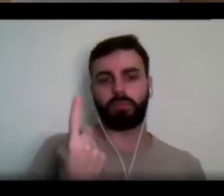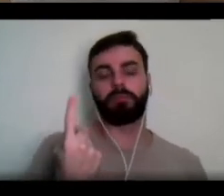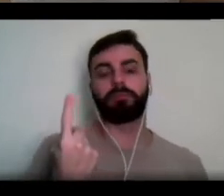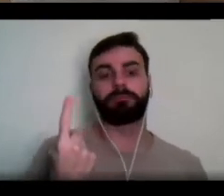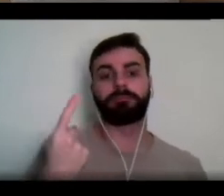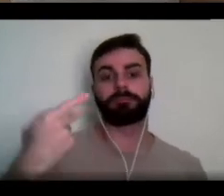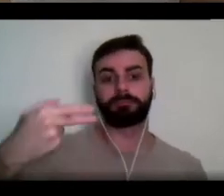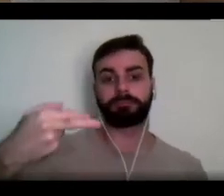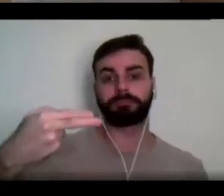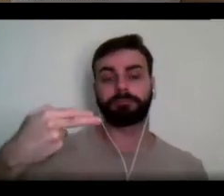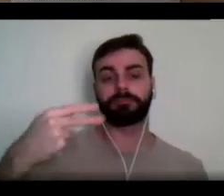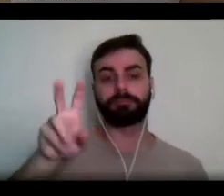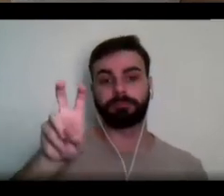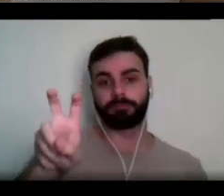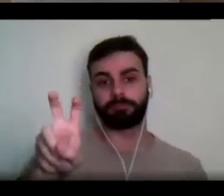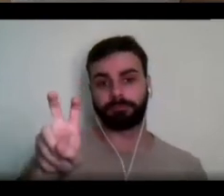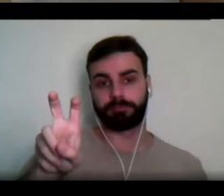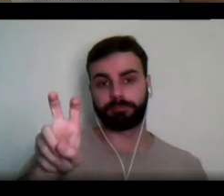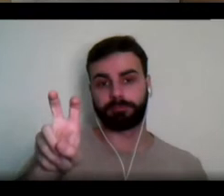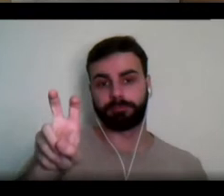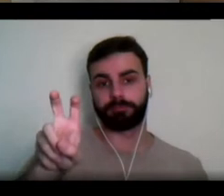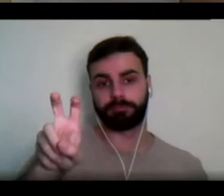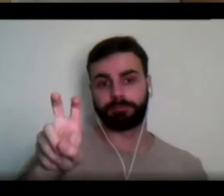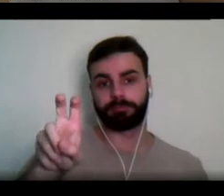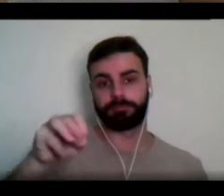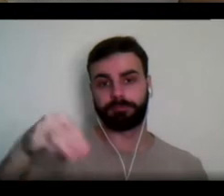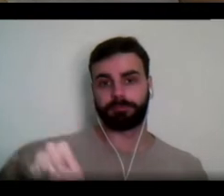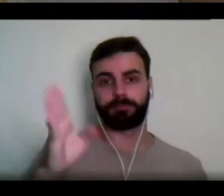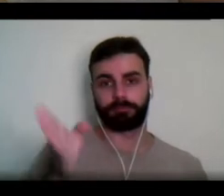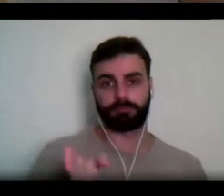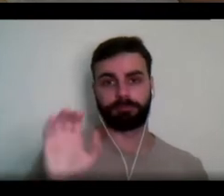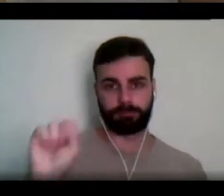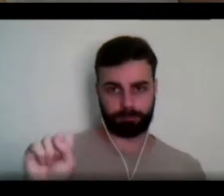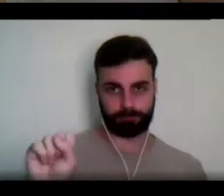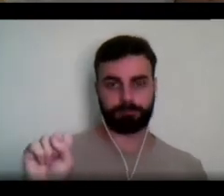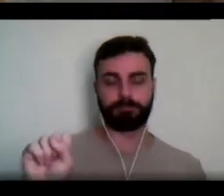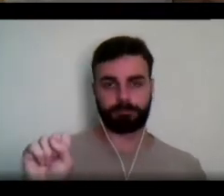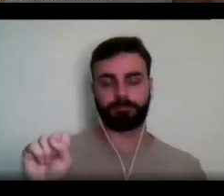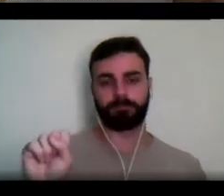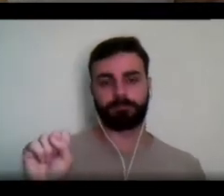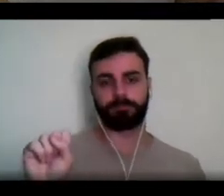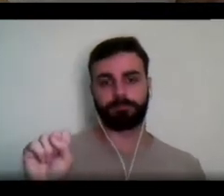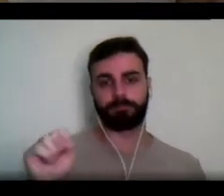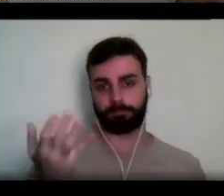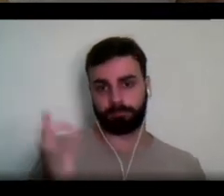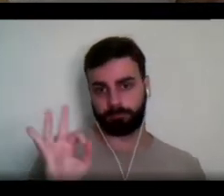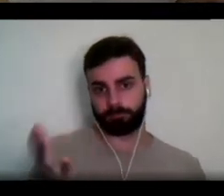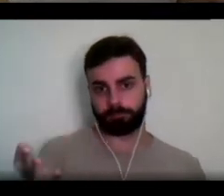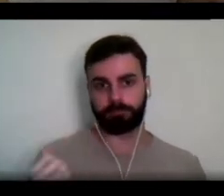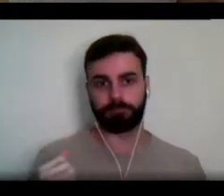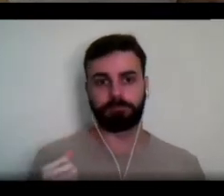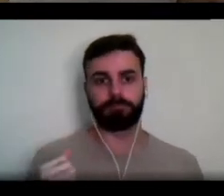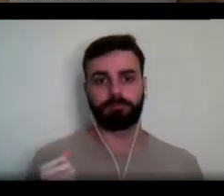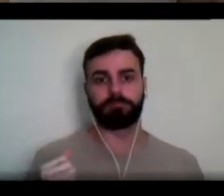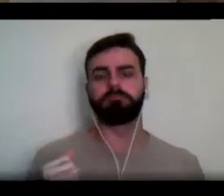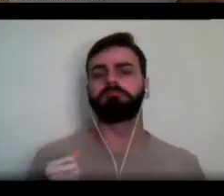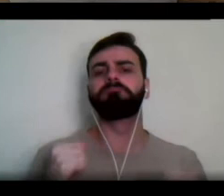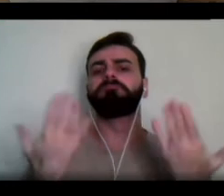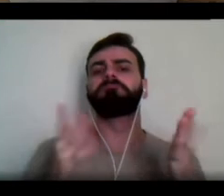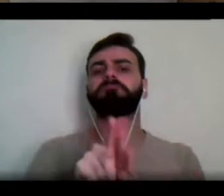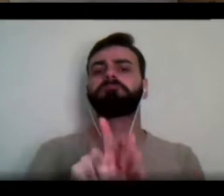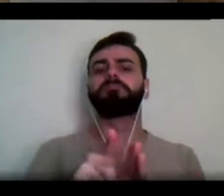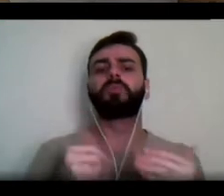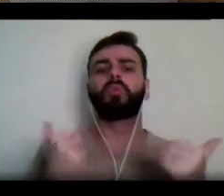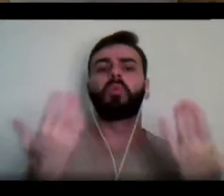5 metros por segundo, né? Qual que é a velocidade